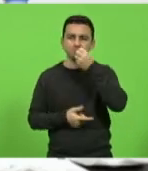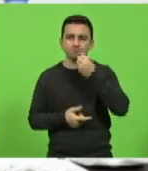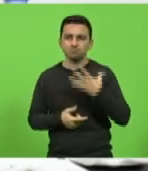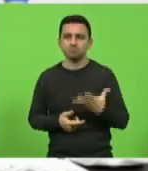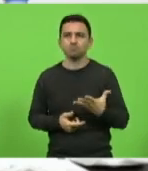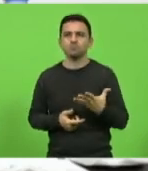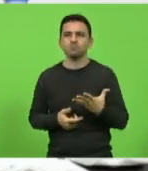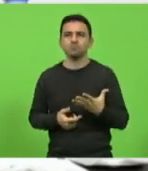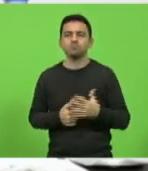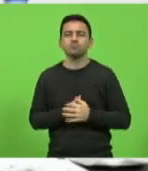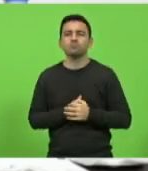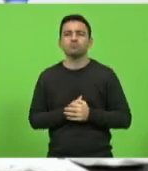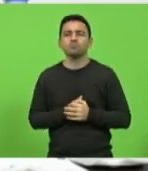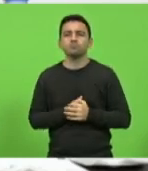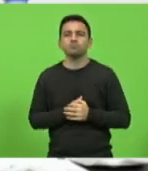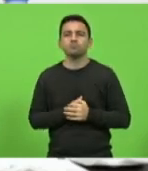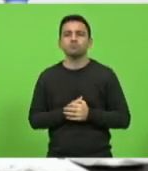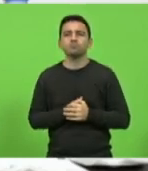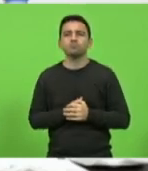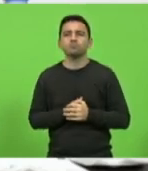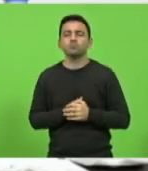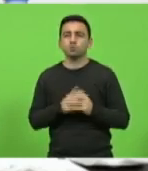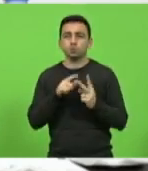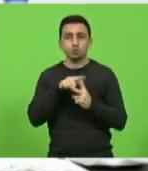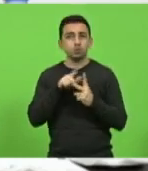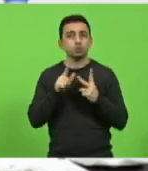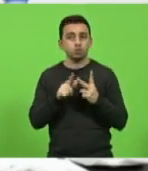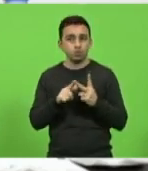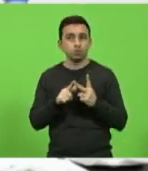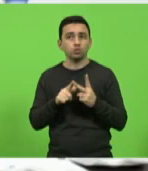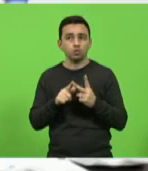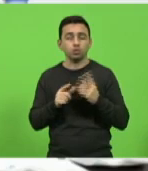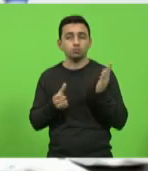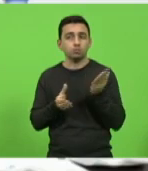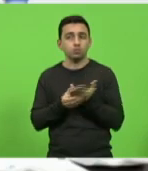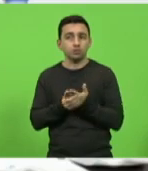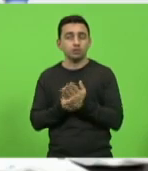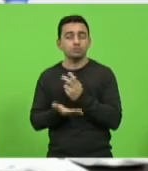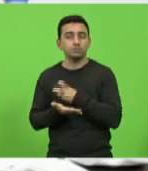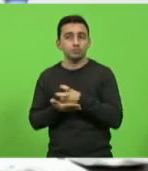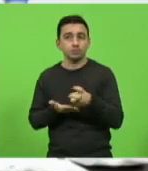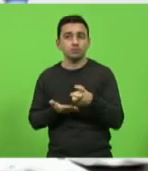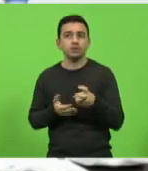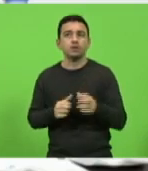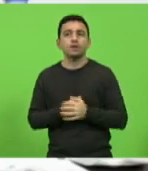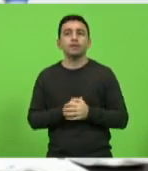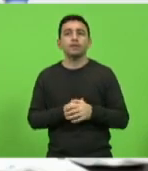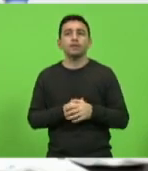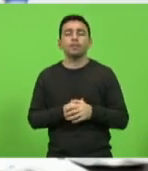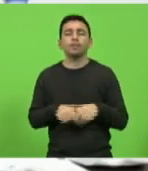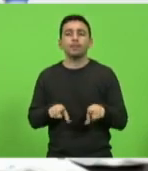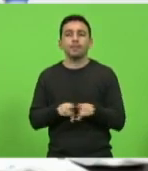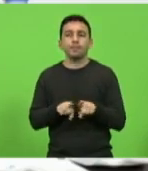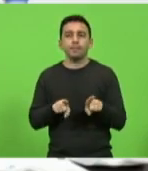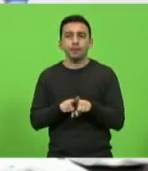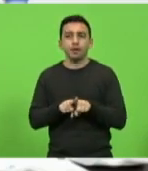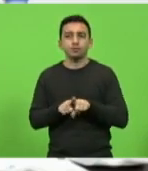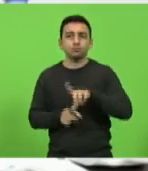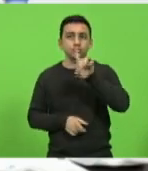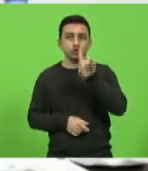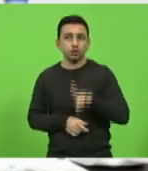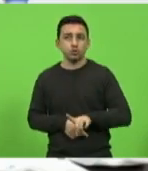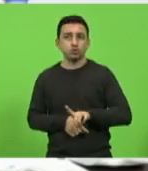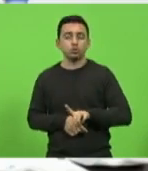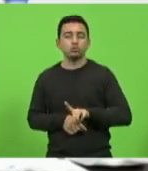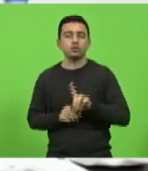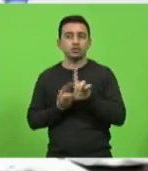ambos os pedidos nos dois processos de impeachment ao diretor Desde